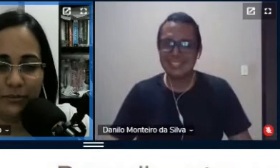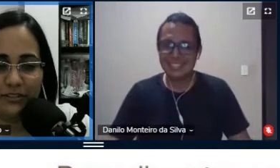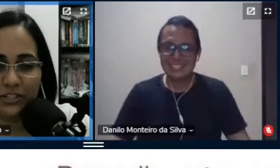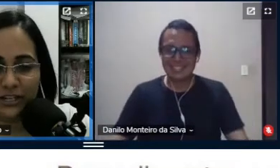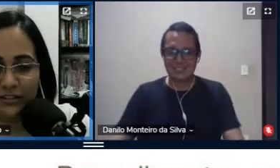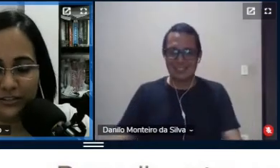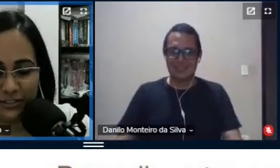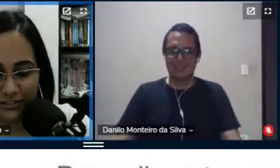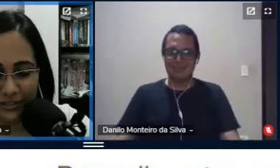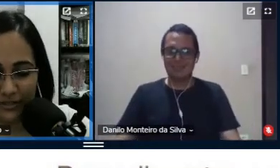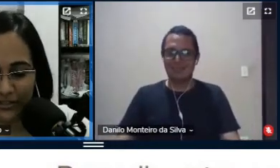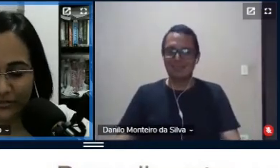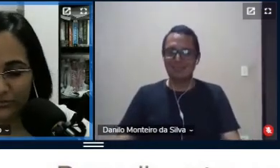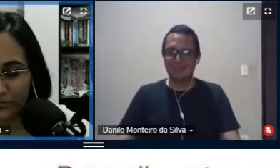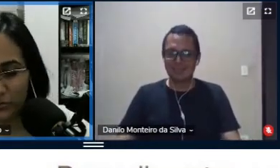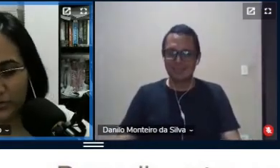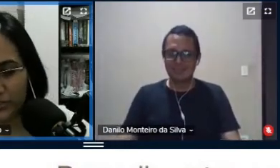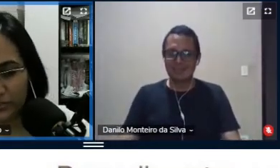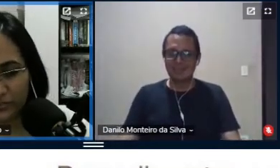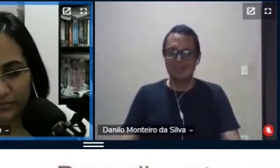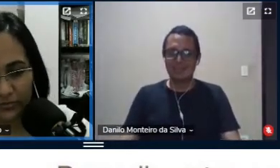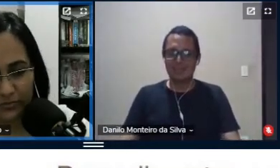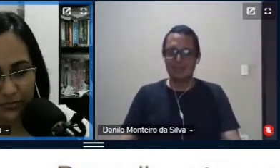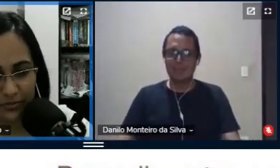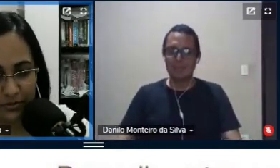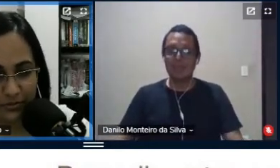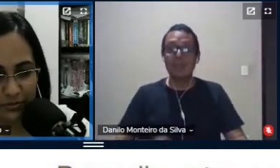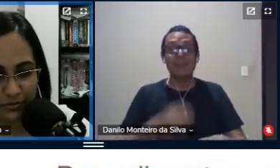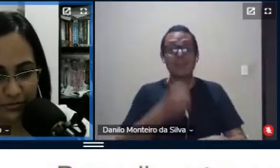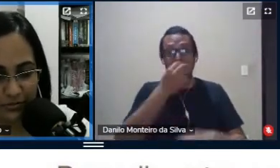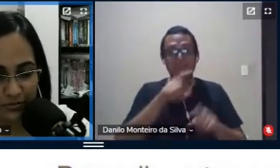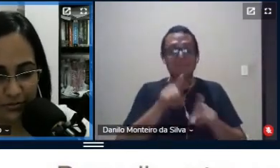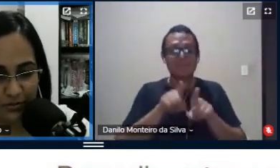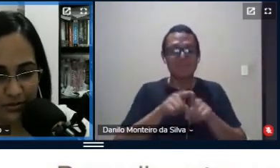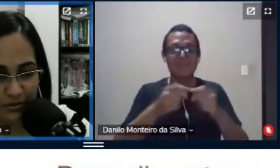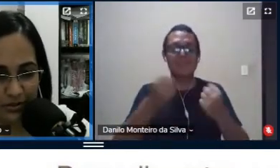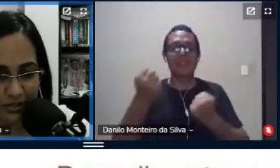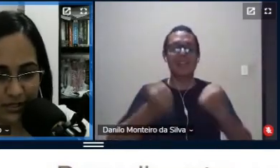Mas para-brisa de carro também é um bom exemplo. Tá?